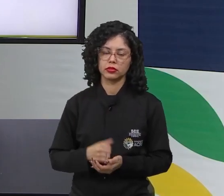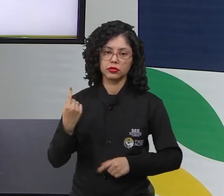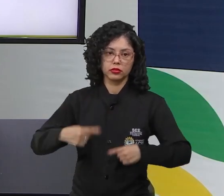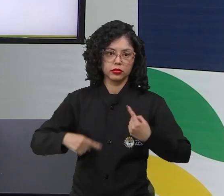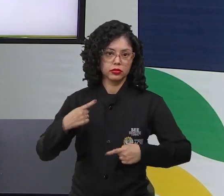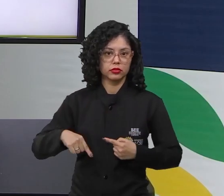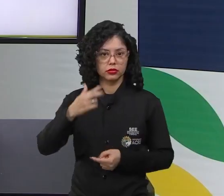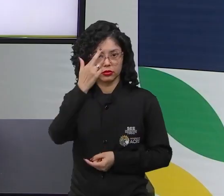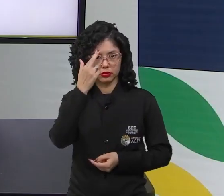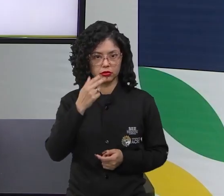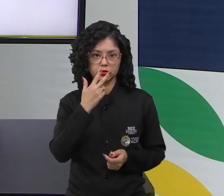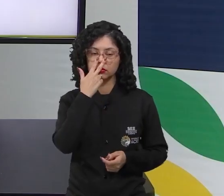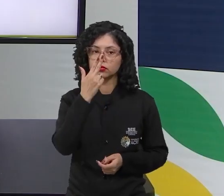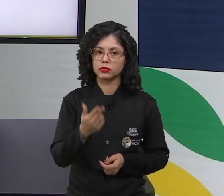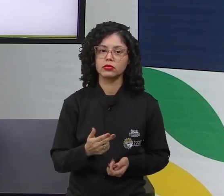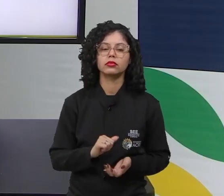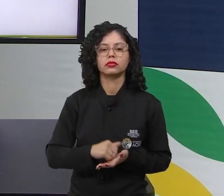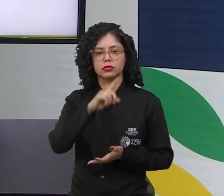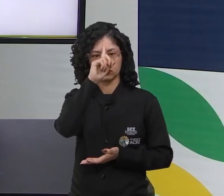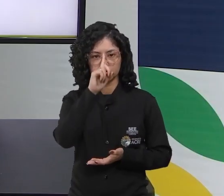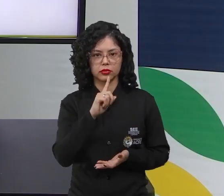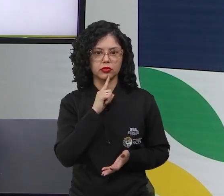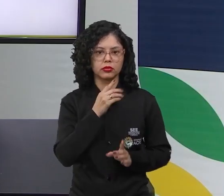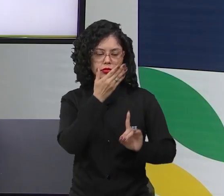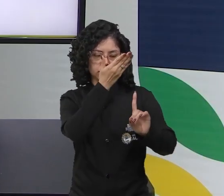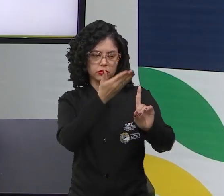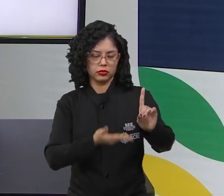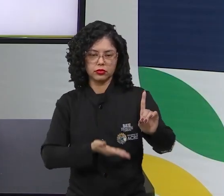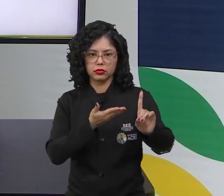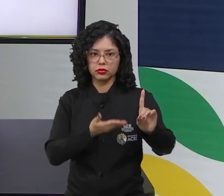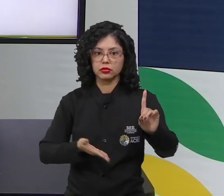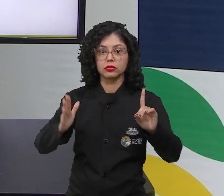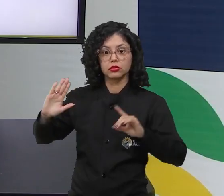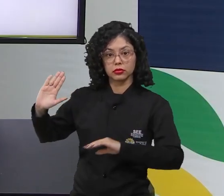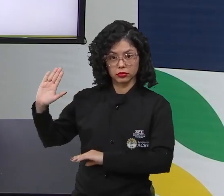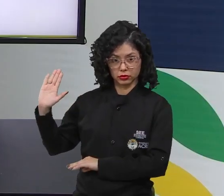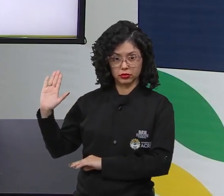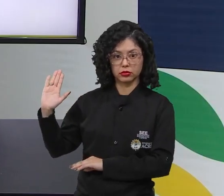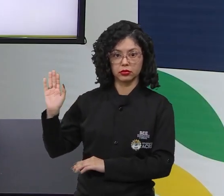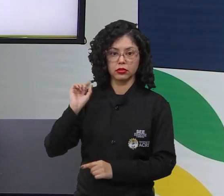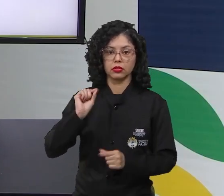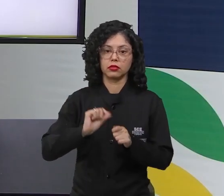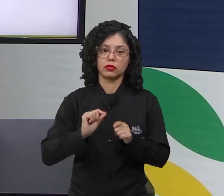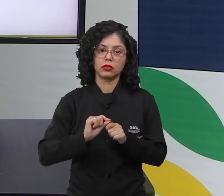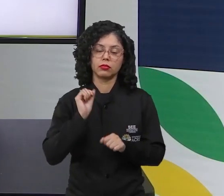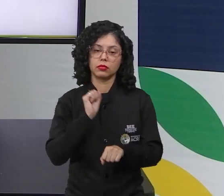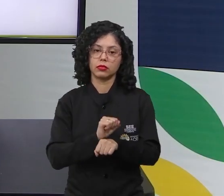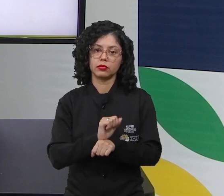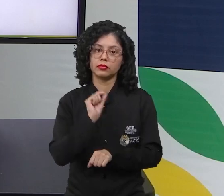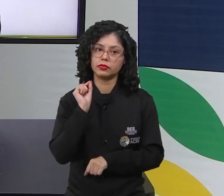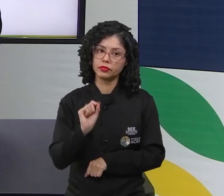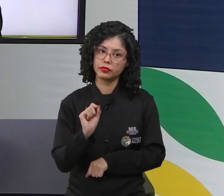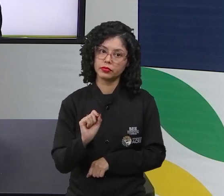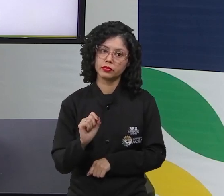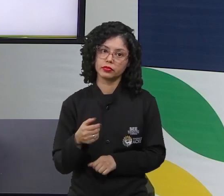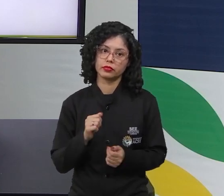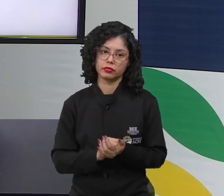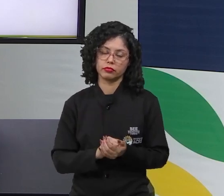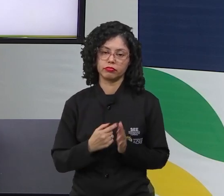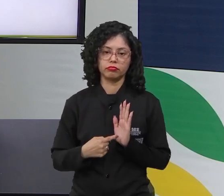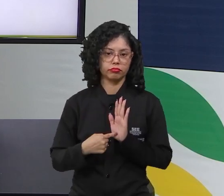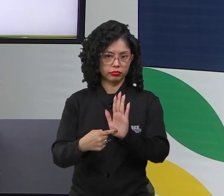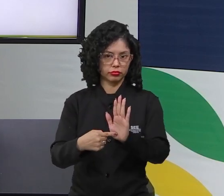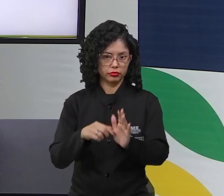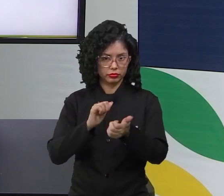política, normalmente, que vai aparecer ali a imagem de um candidato, pessoal, o que é que se espera? É que, no mínimo, ele se